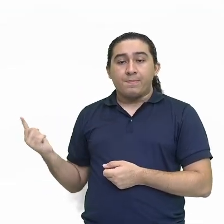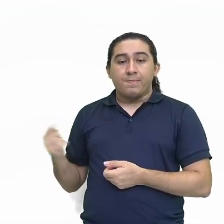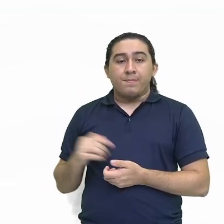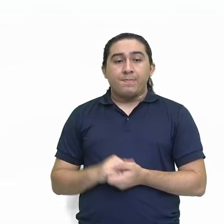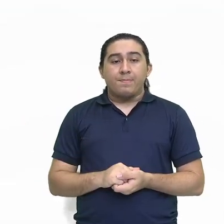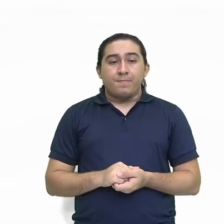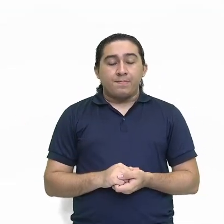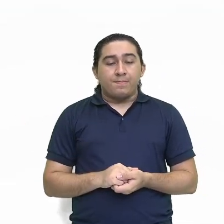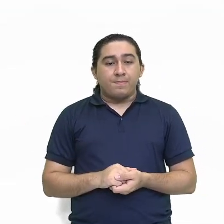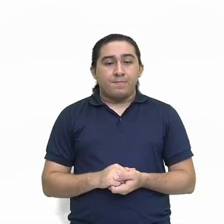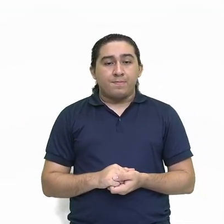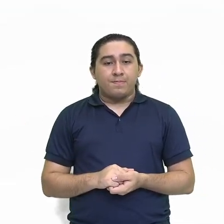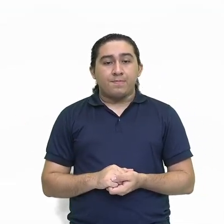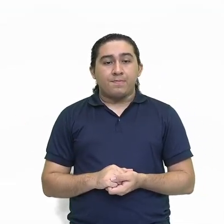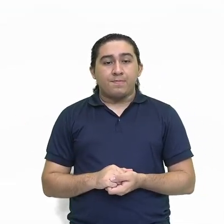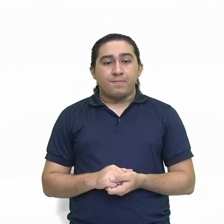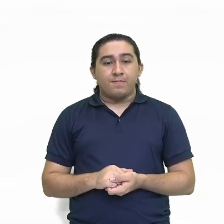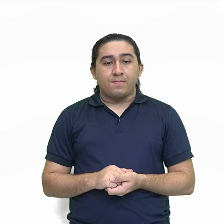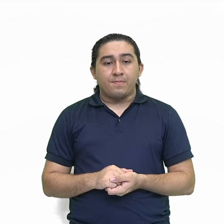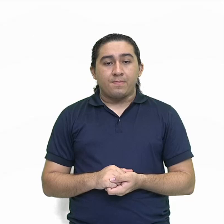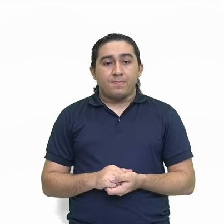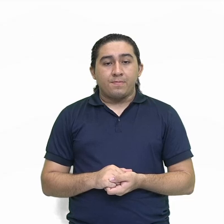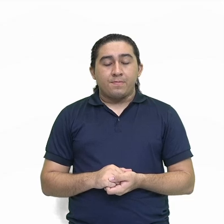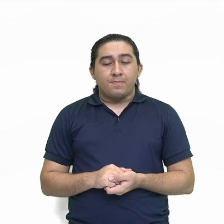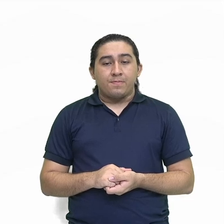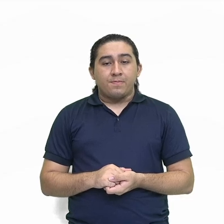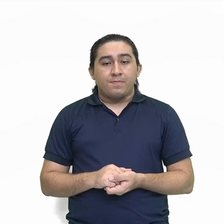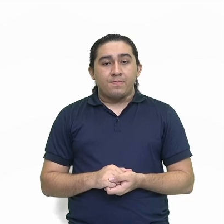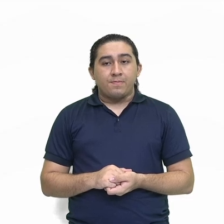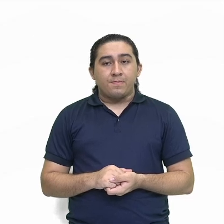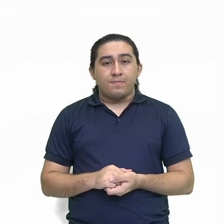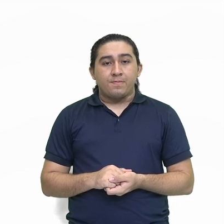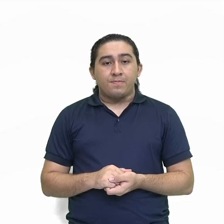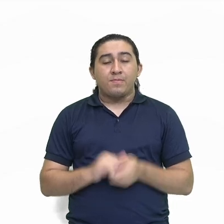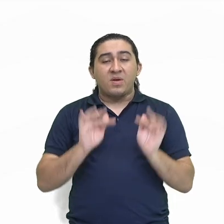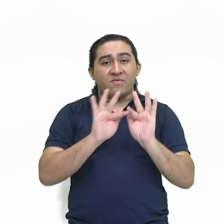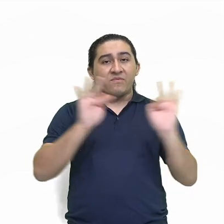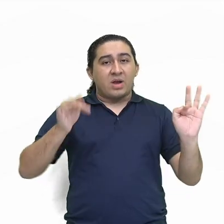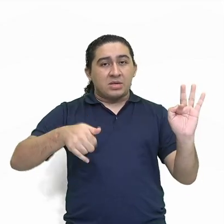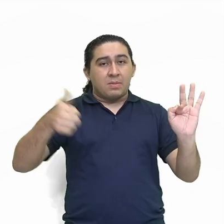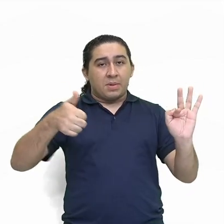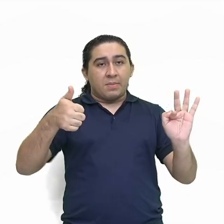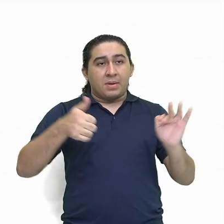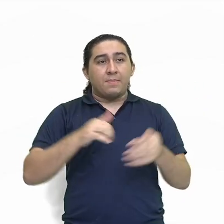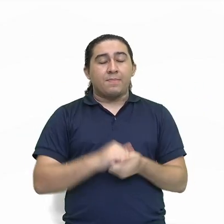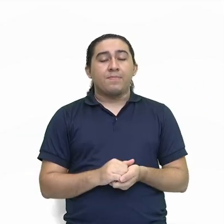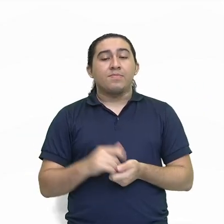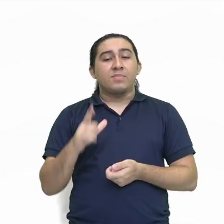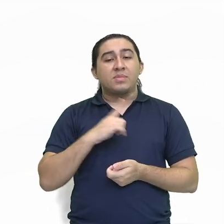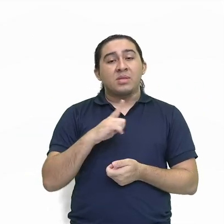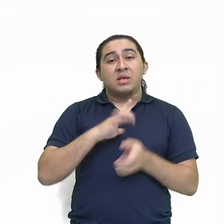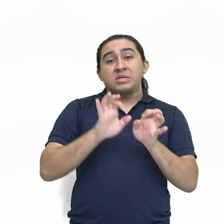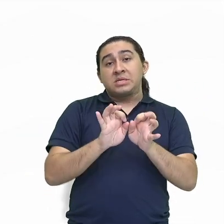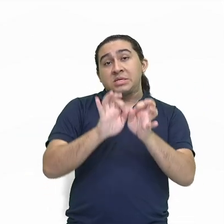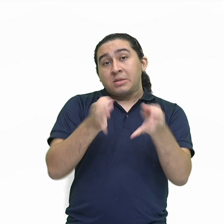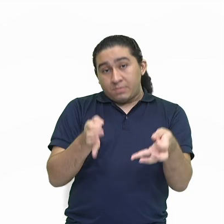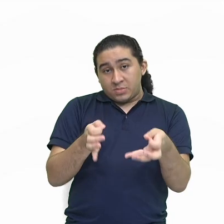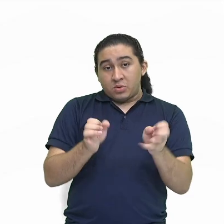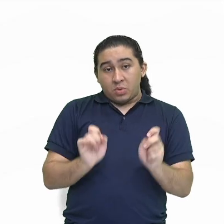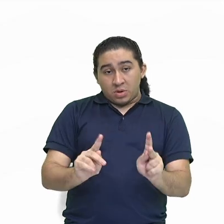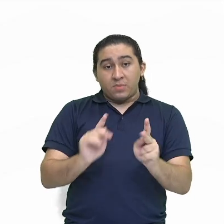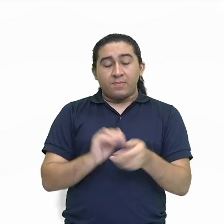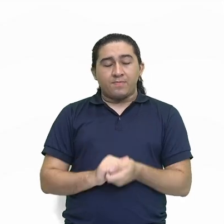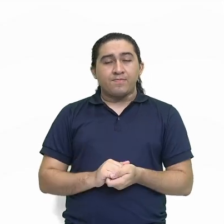O homem desonesto não merece respeito. Aí eu tenho um período simples.